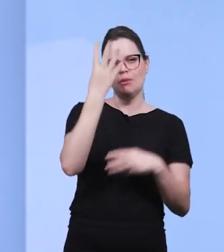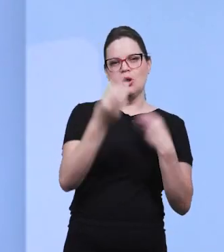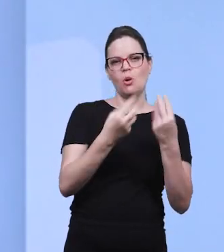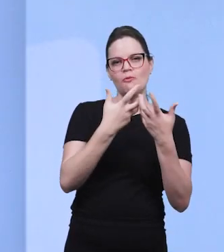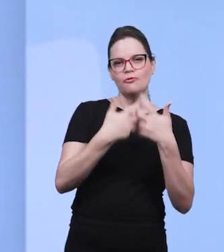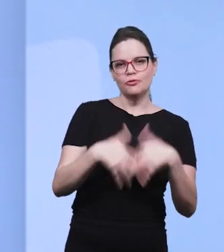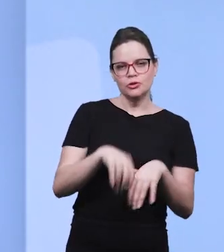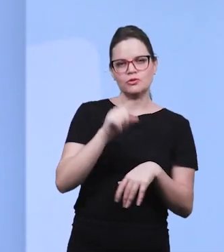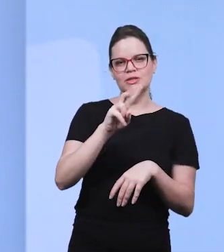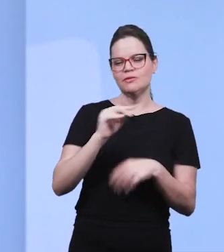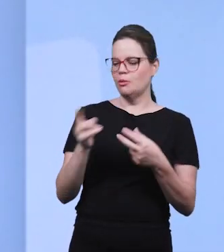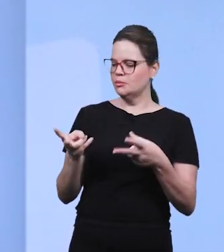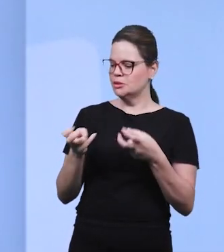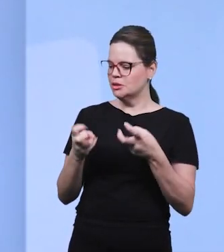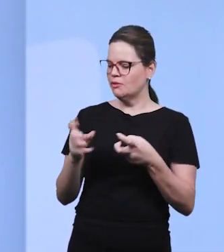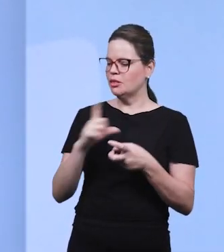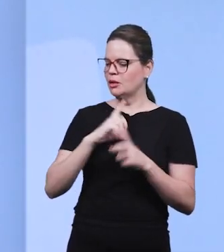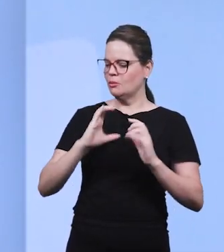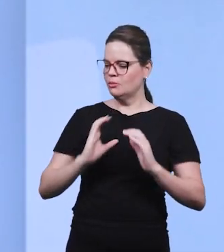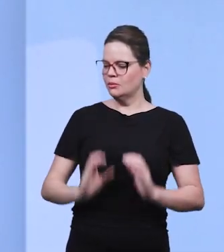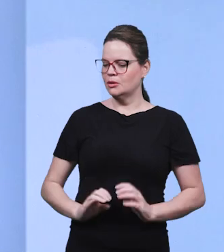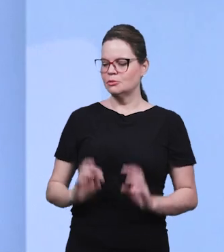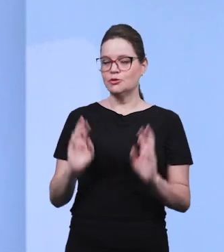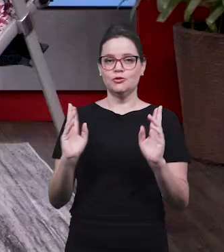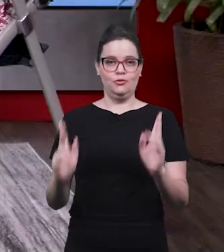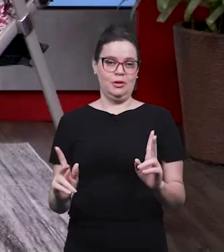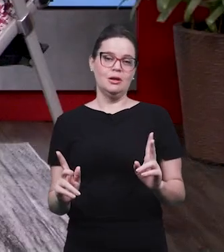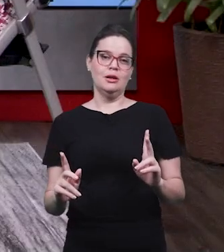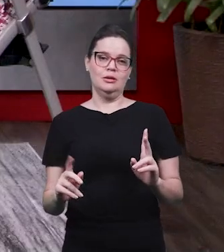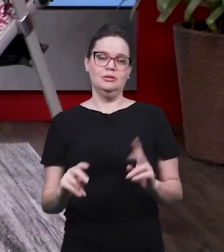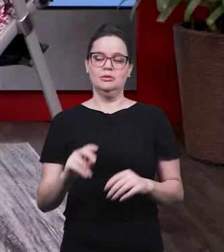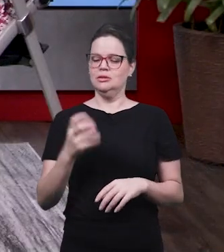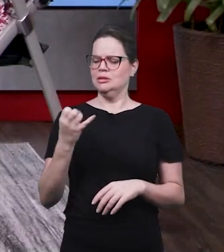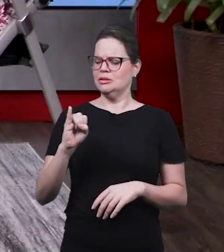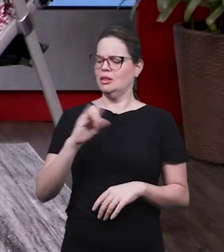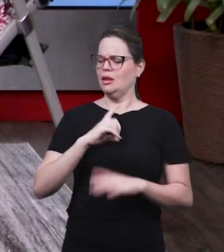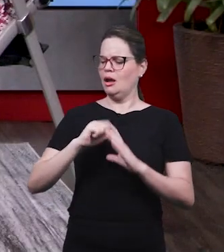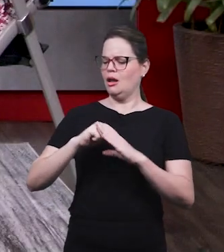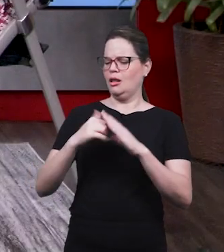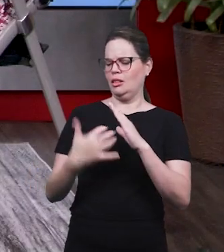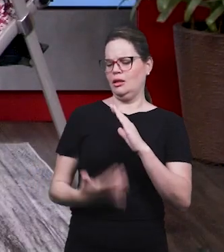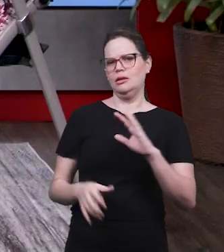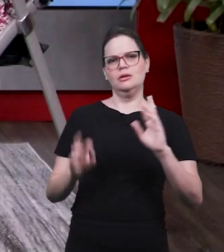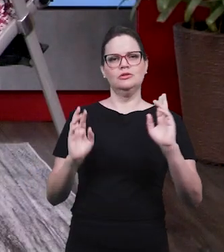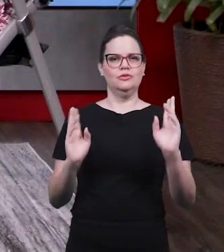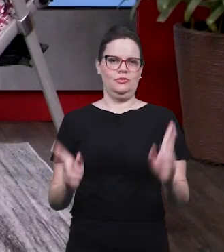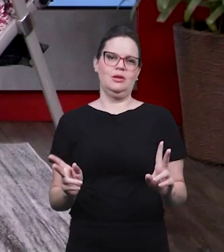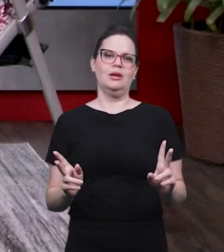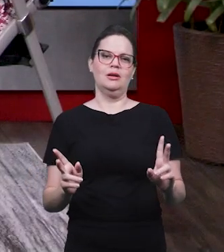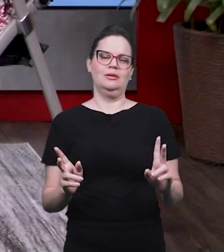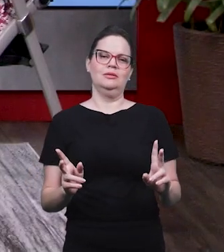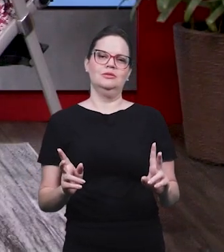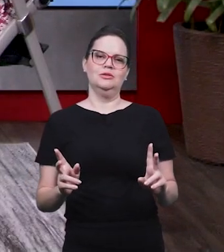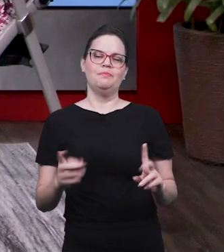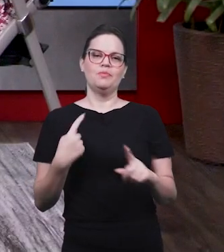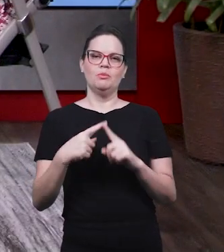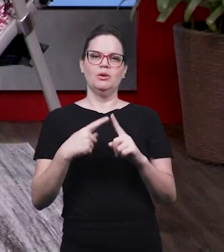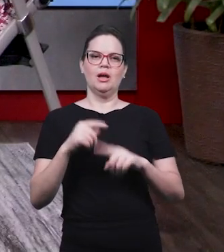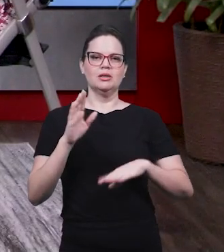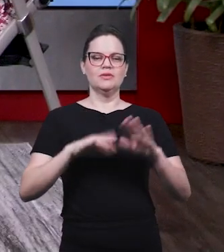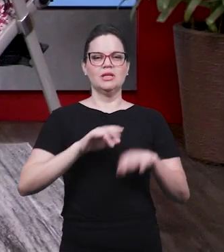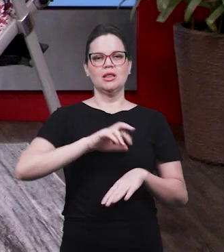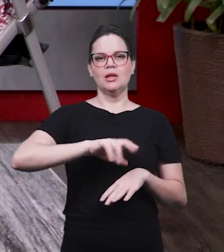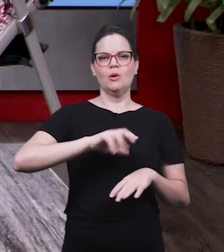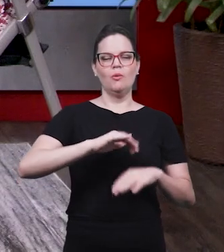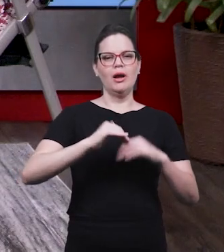algum comportamento, perceberem se tem alguma característica divergente, né, que foge do padrão, que